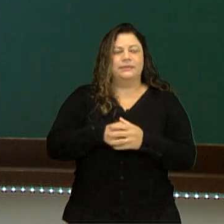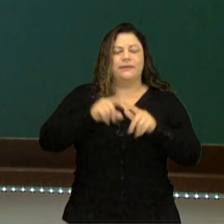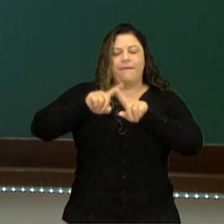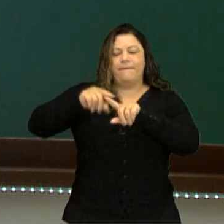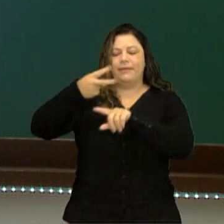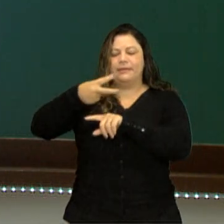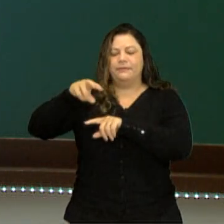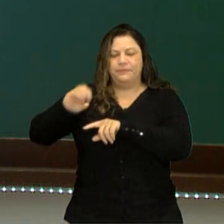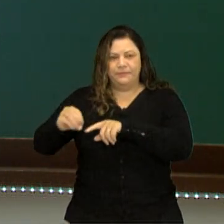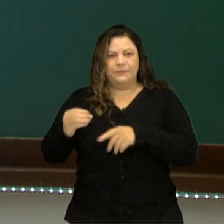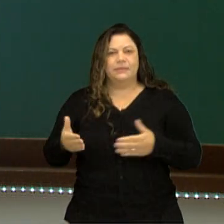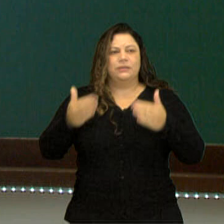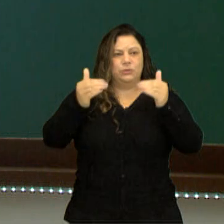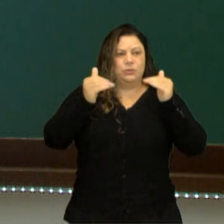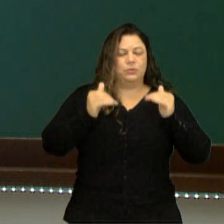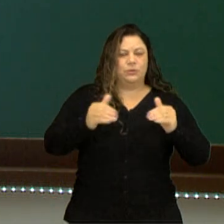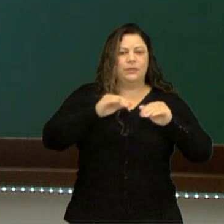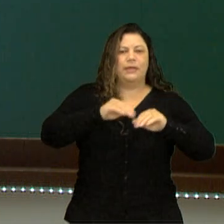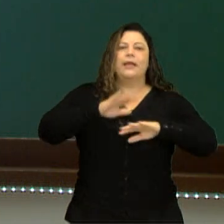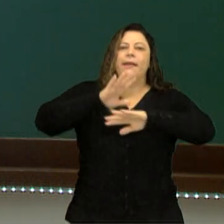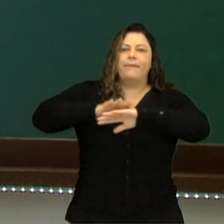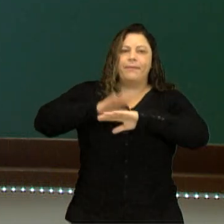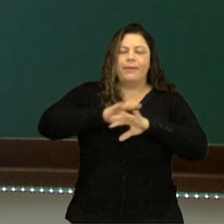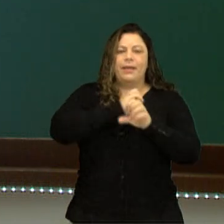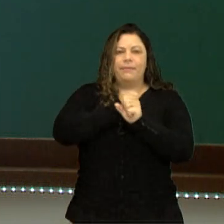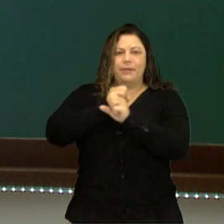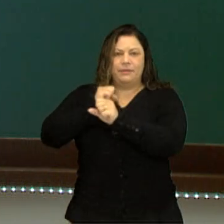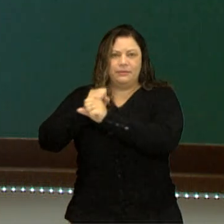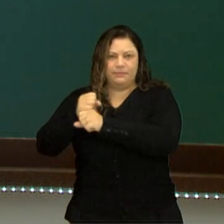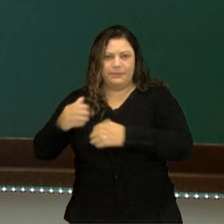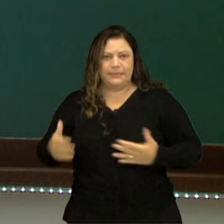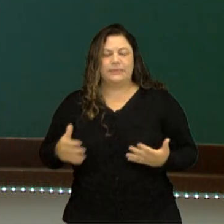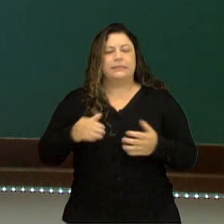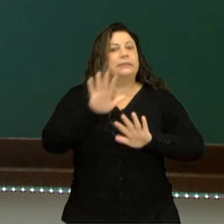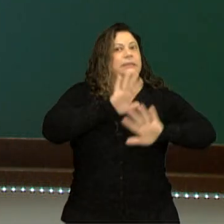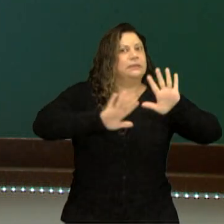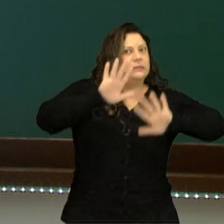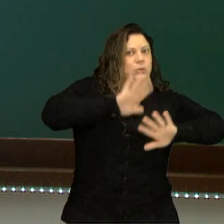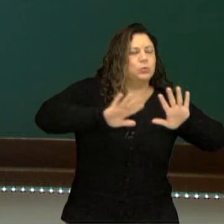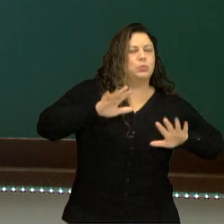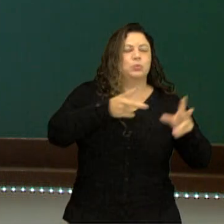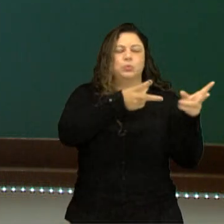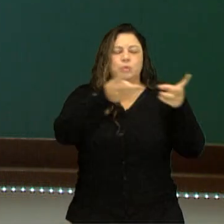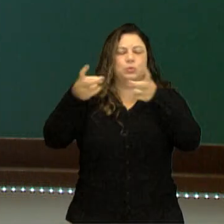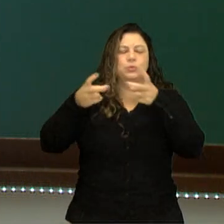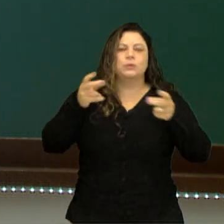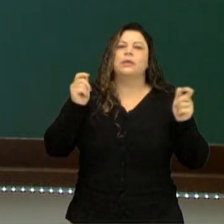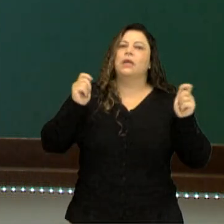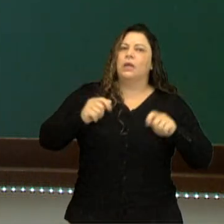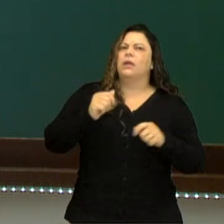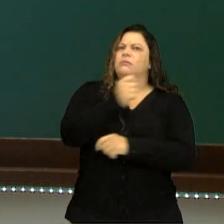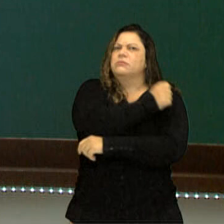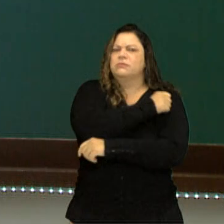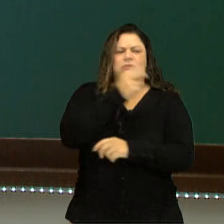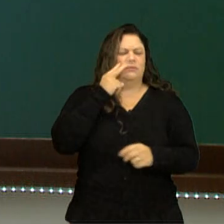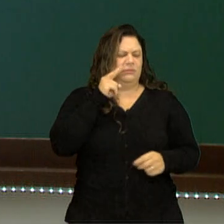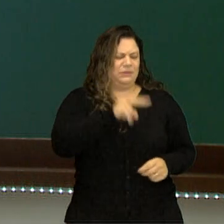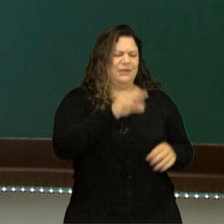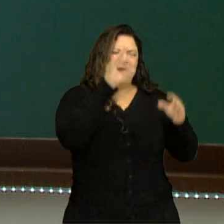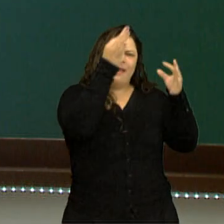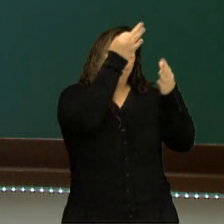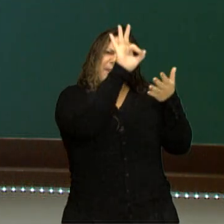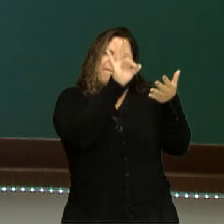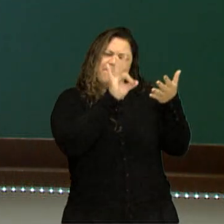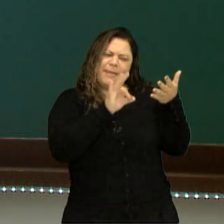20. Agora, aquelas operações matemáticas, a gente tem que tomar muito cuidado, porque às vezes eu vejo o aluno colocar tudo certinho os